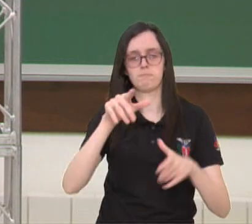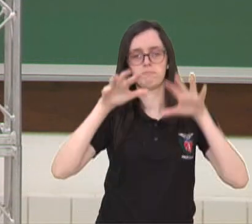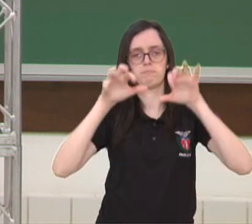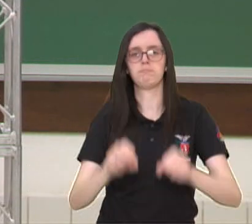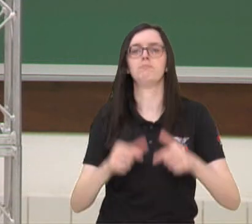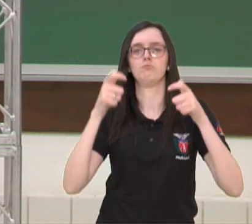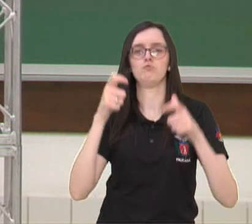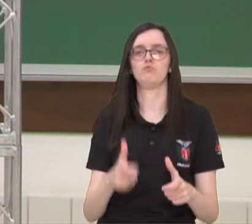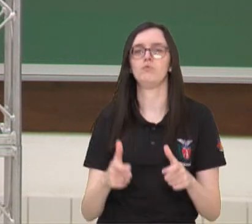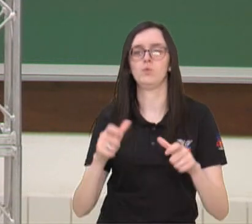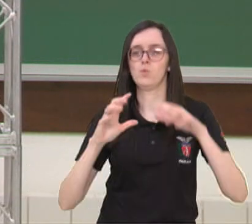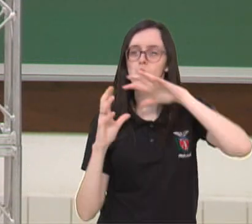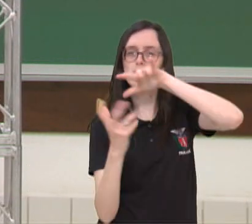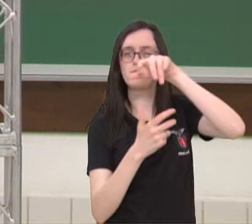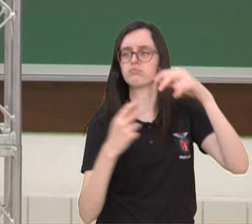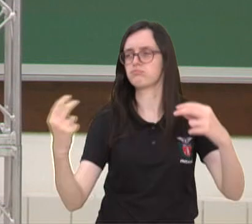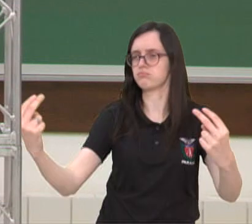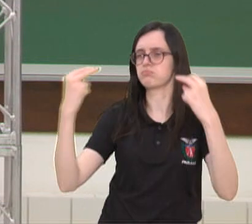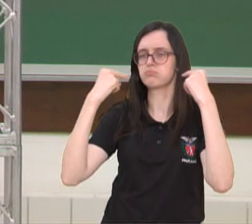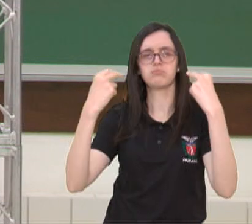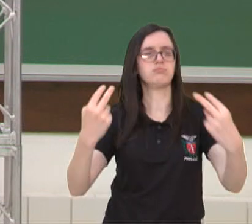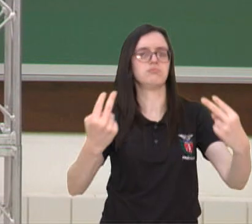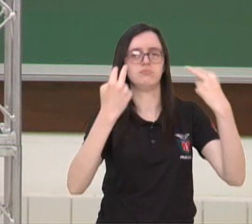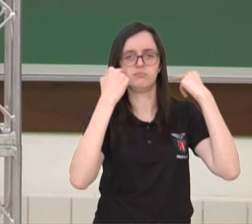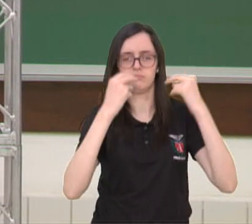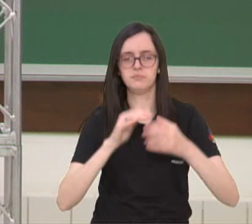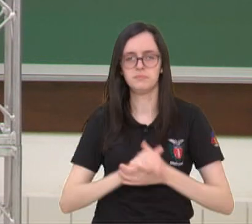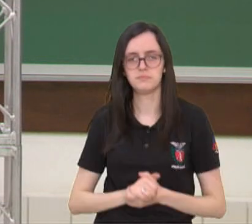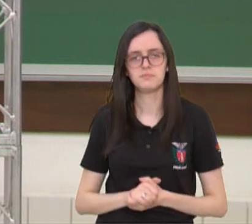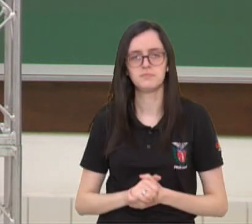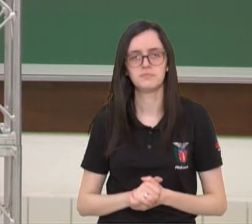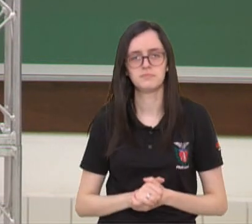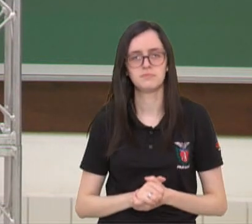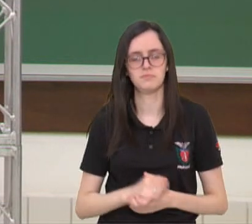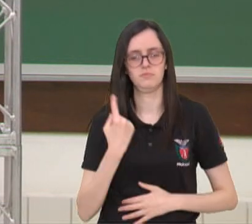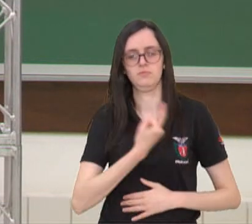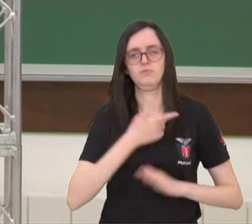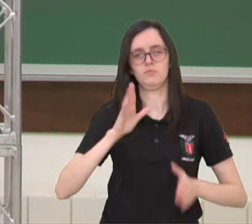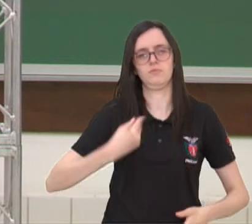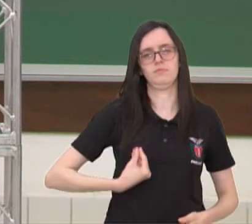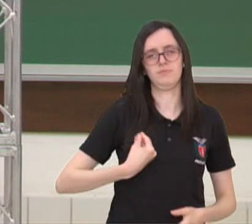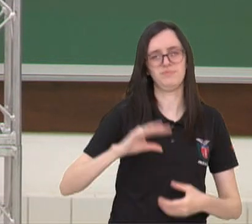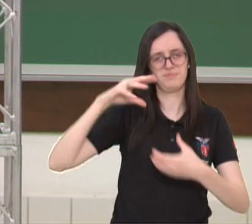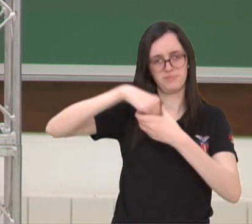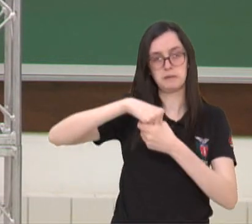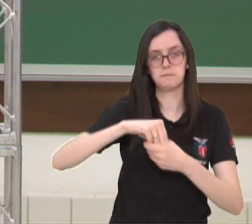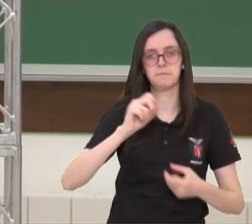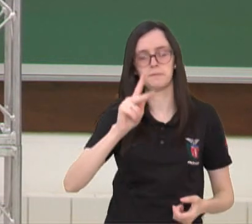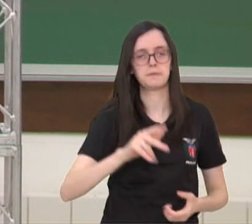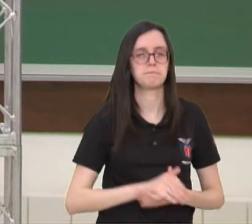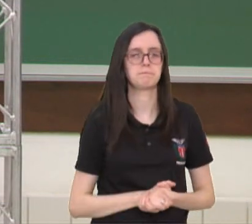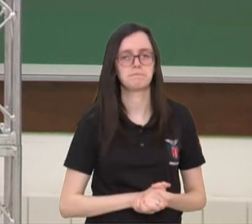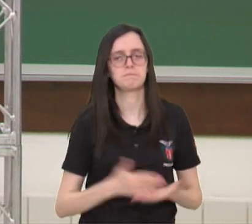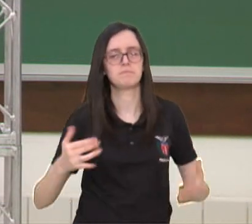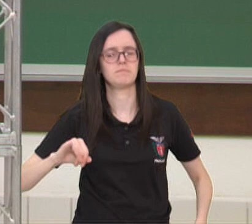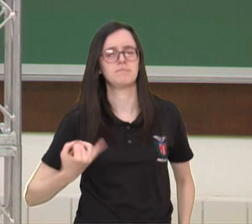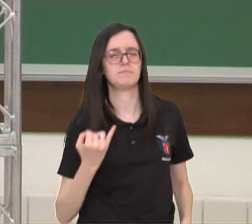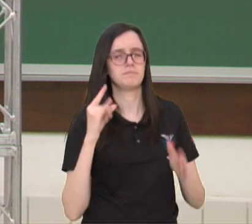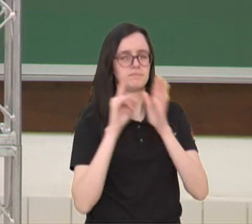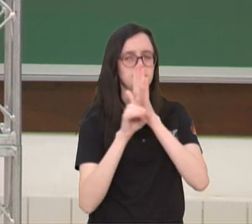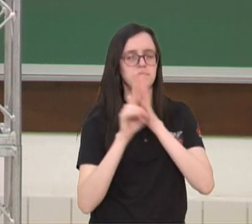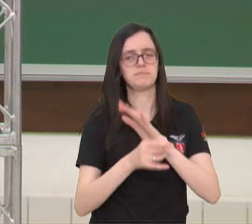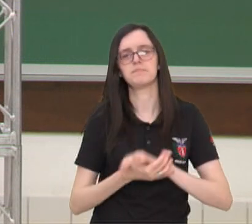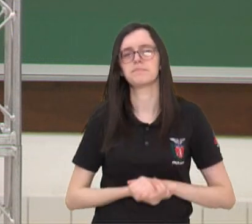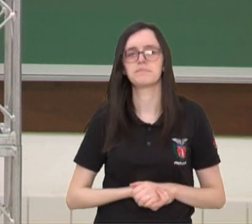dessa visão global antrópica, né, ao qual nós estamos inseridos. Tudo bem? Vamos para um